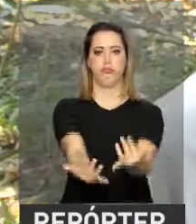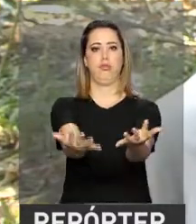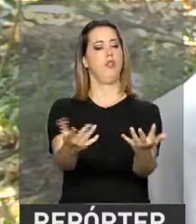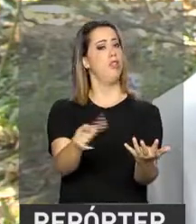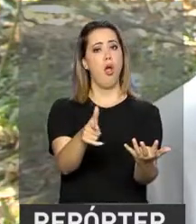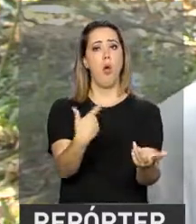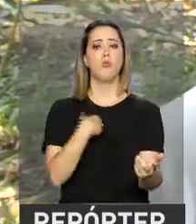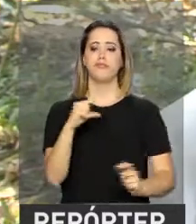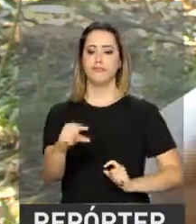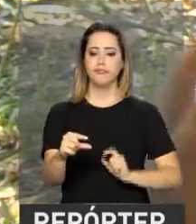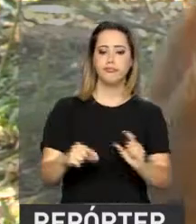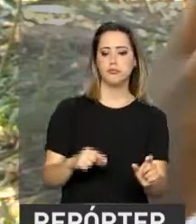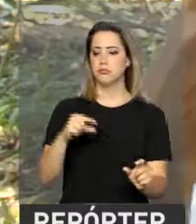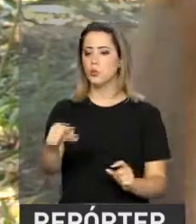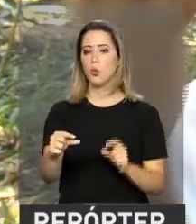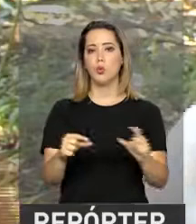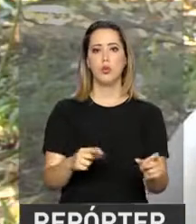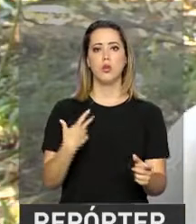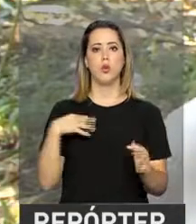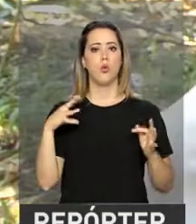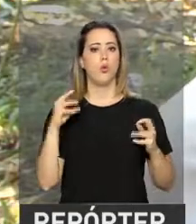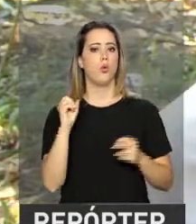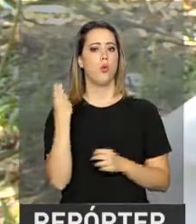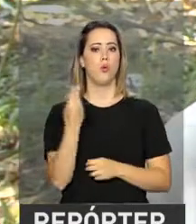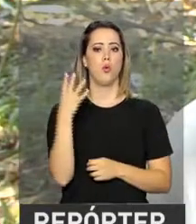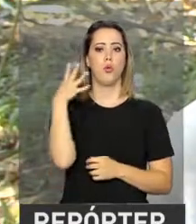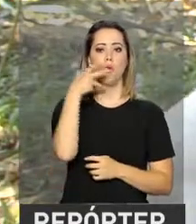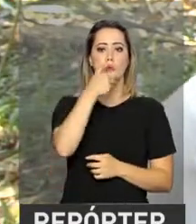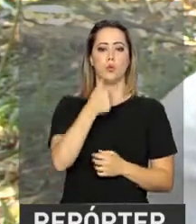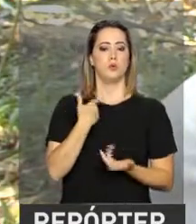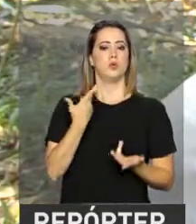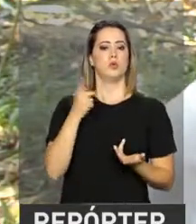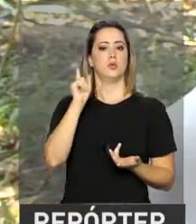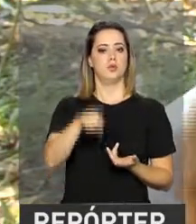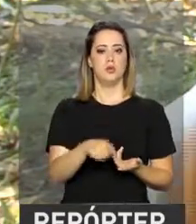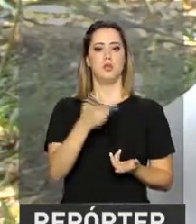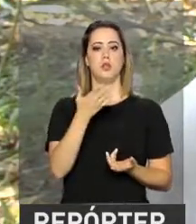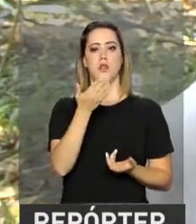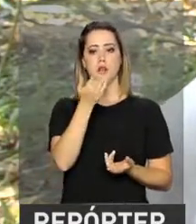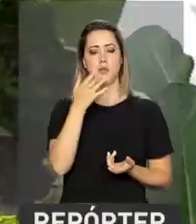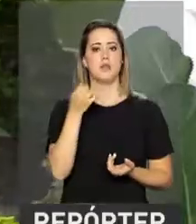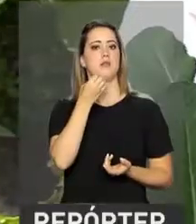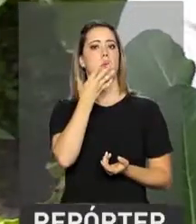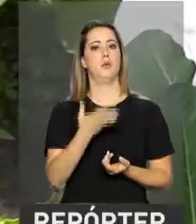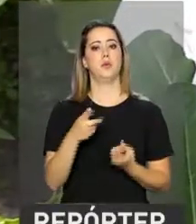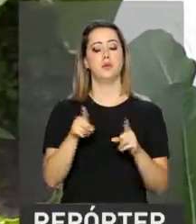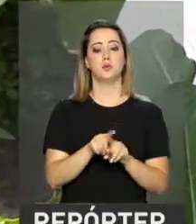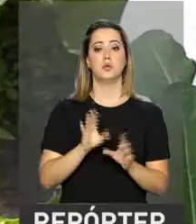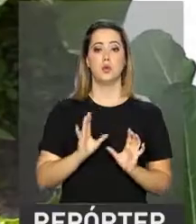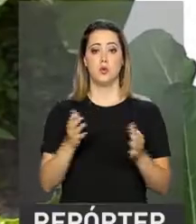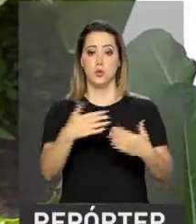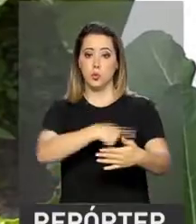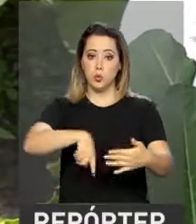uma uma coisa bonita se está preocupado em traduzir uma coisa boa e parte dos alimentos